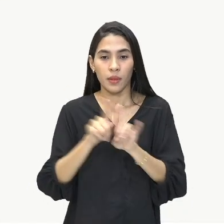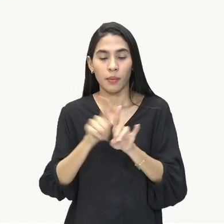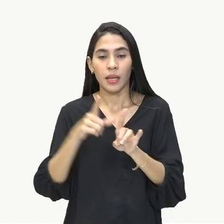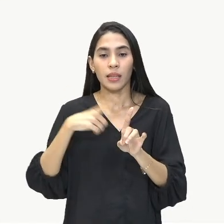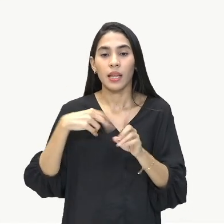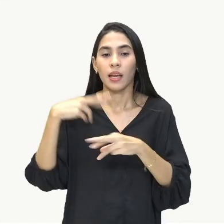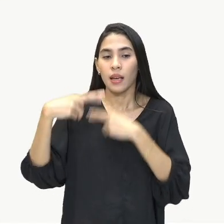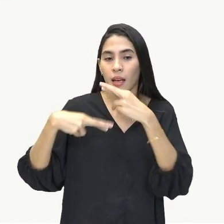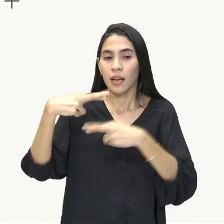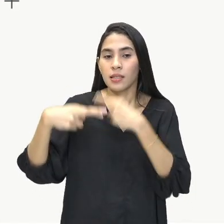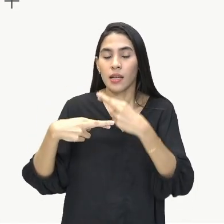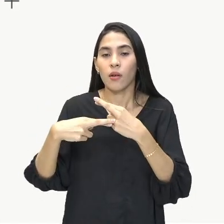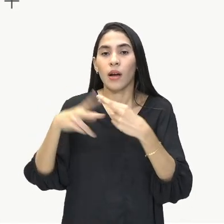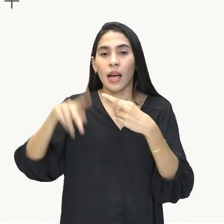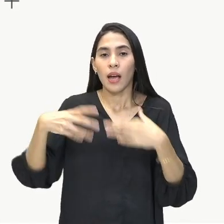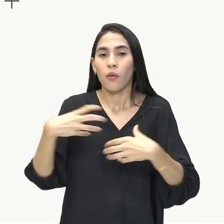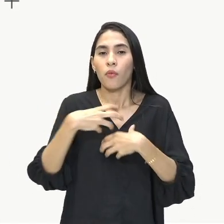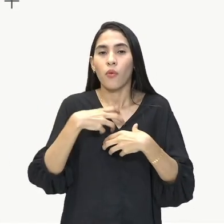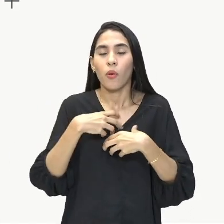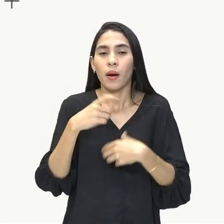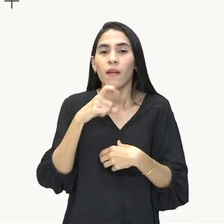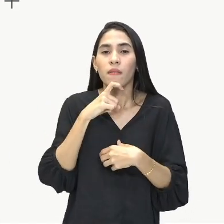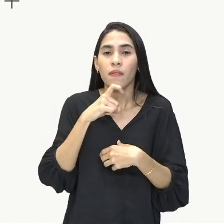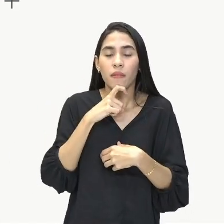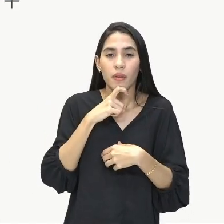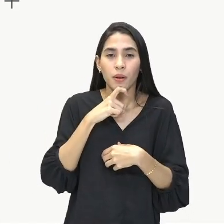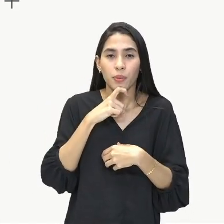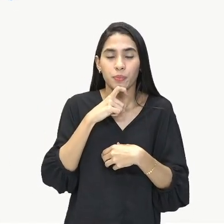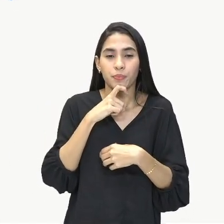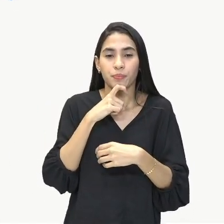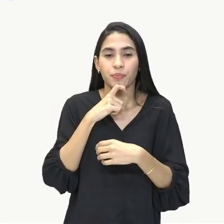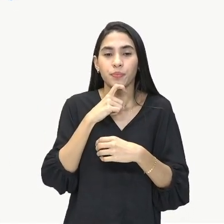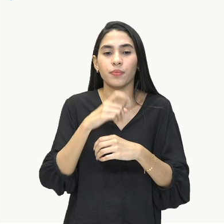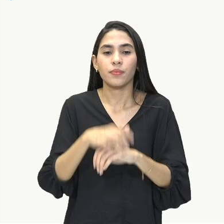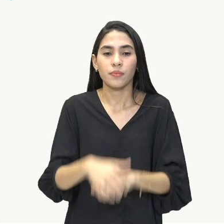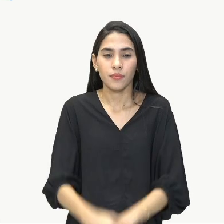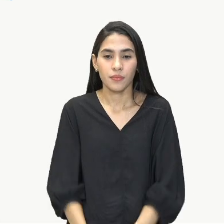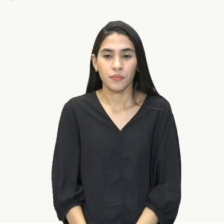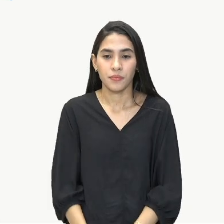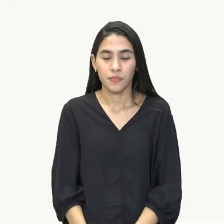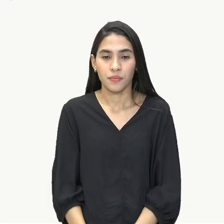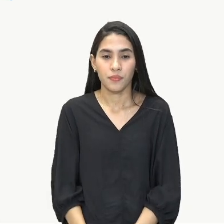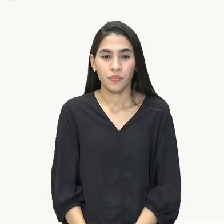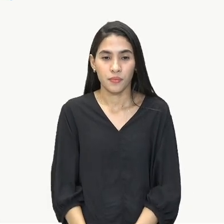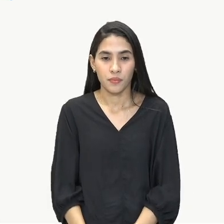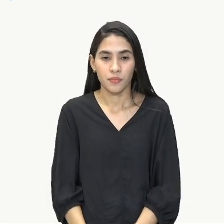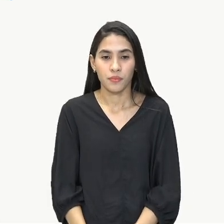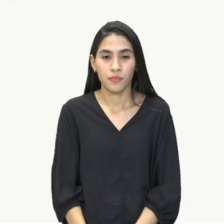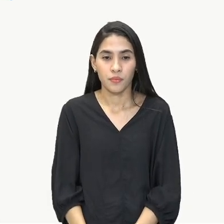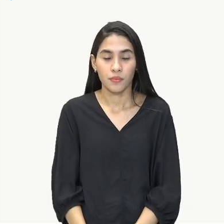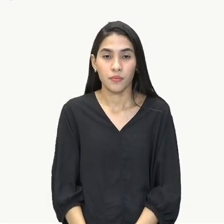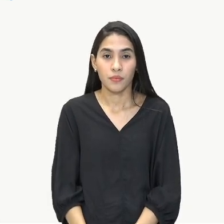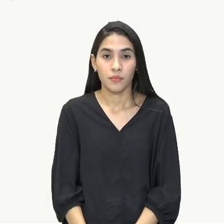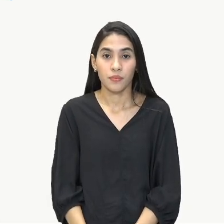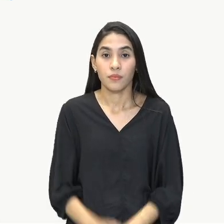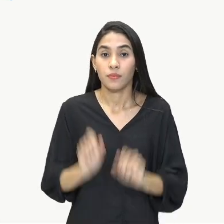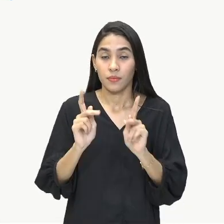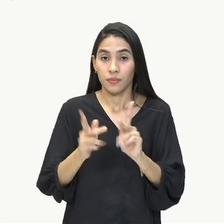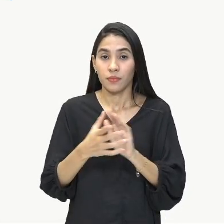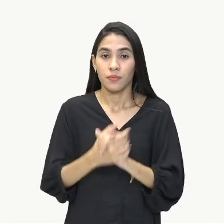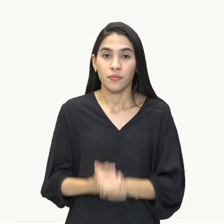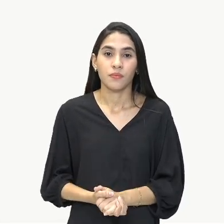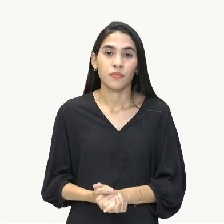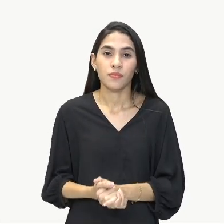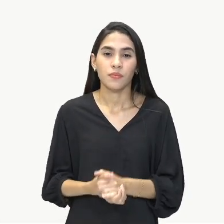desse tipo de reação endotérmica é a sensação de frio, ok?